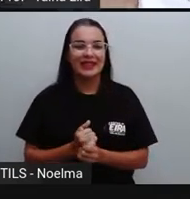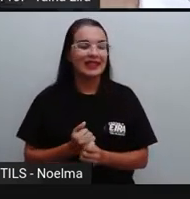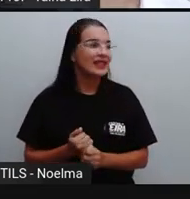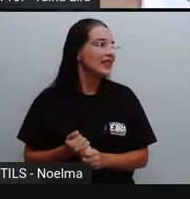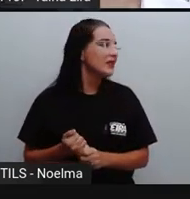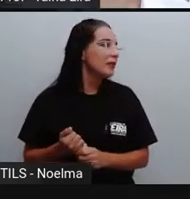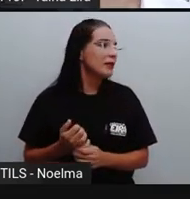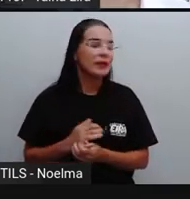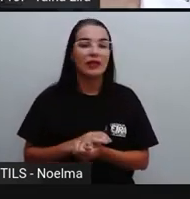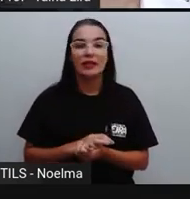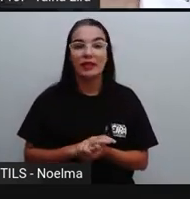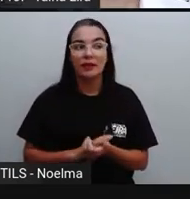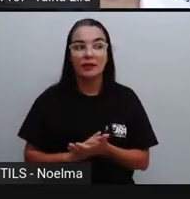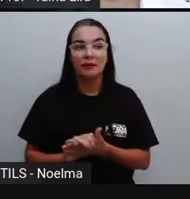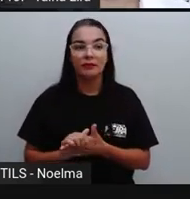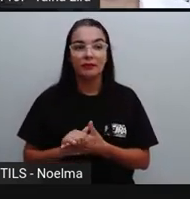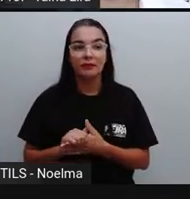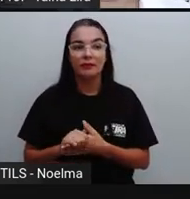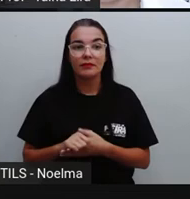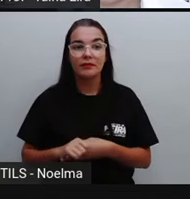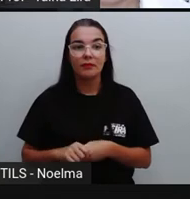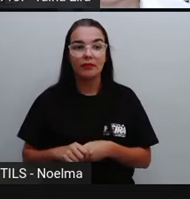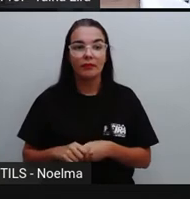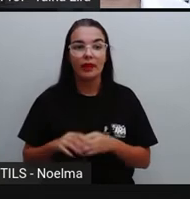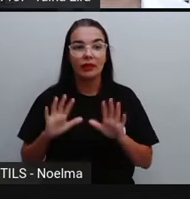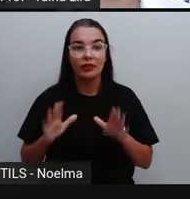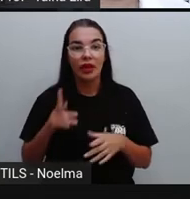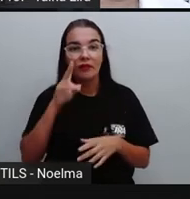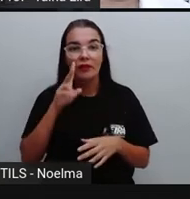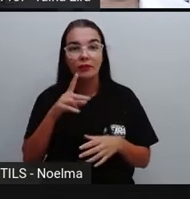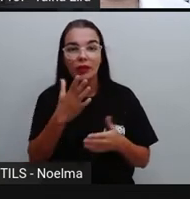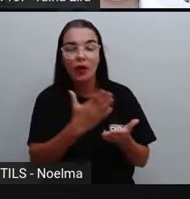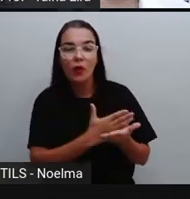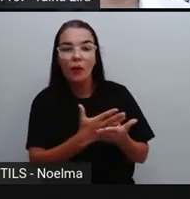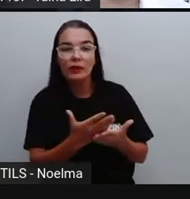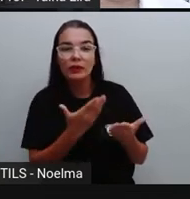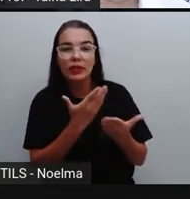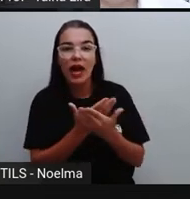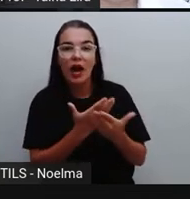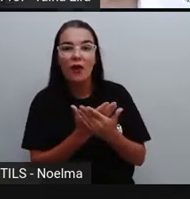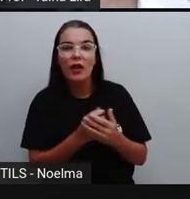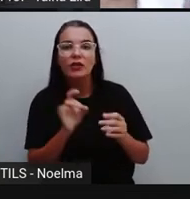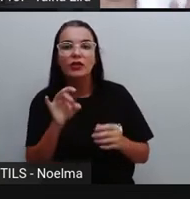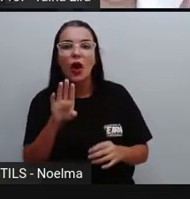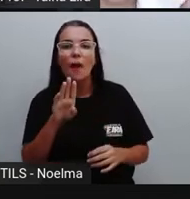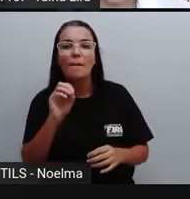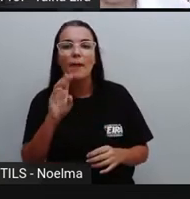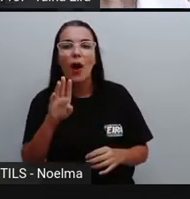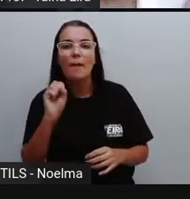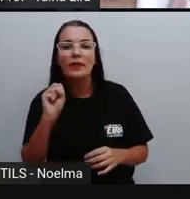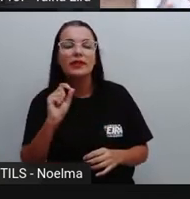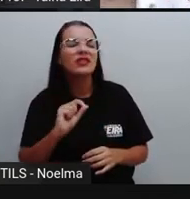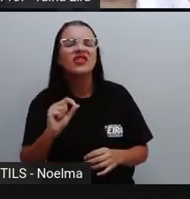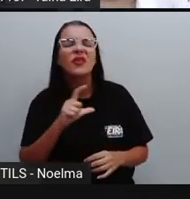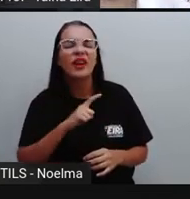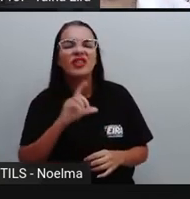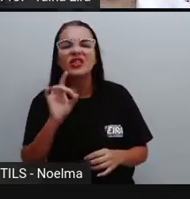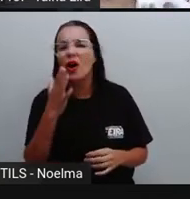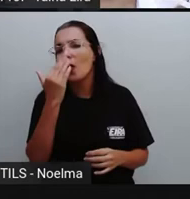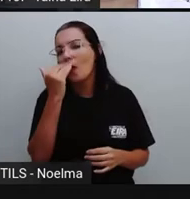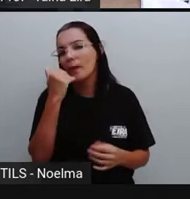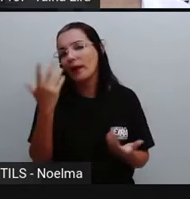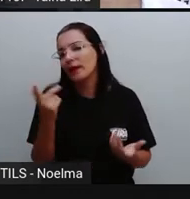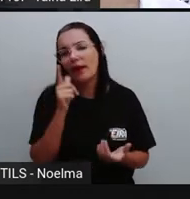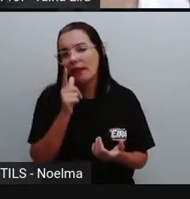aula, o texto publicitário do Bob's, que só tinha ali a linguagem não verbal, só tinha lá, ó, as imagens